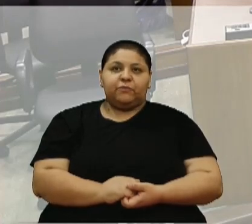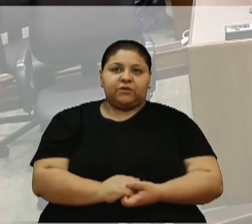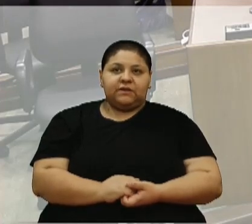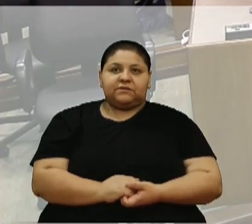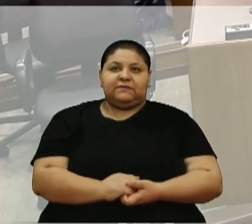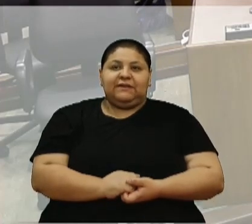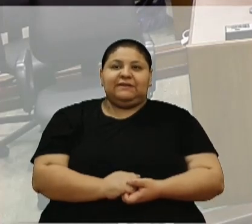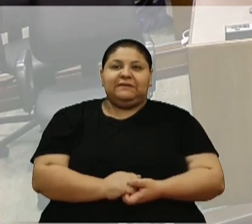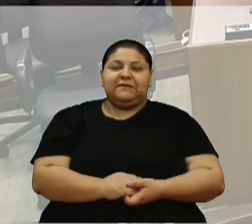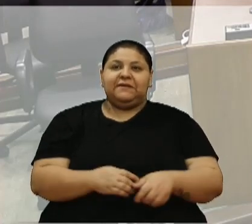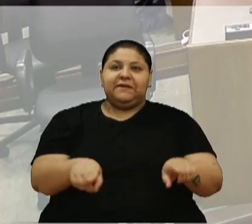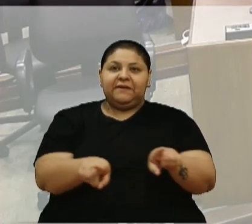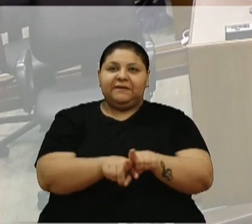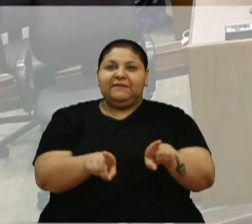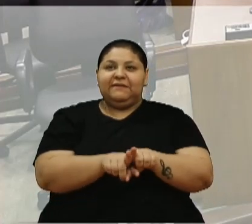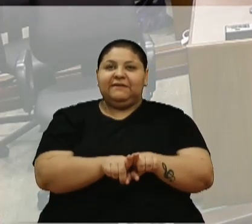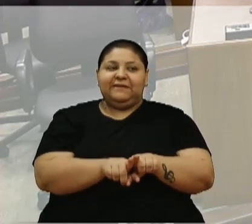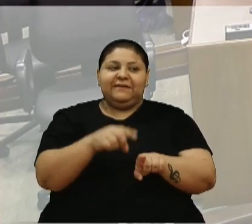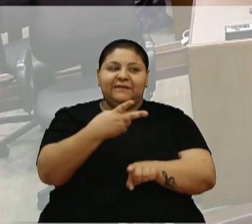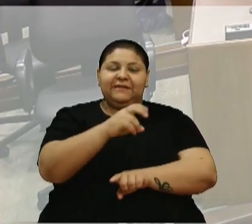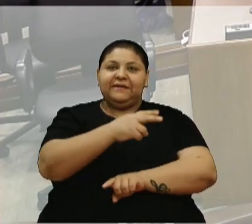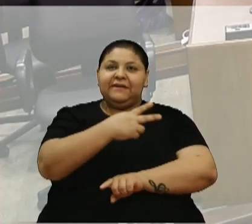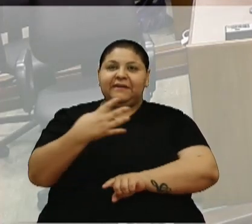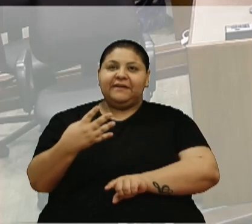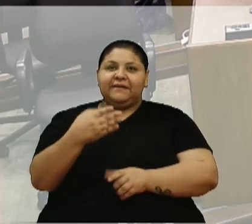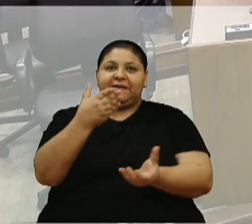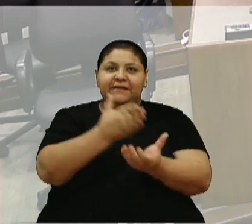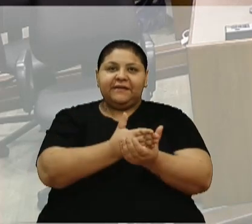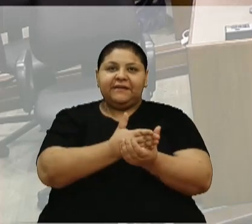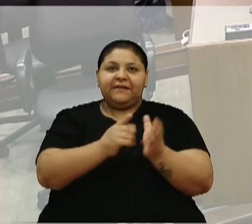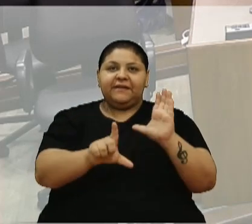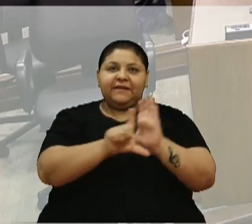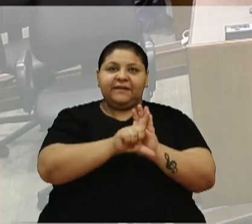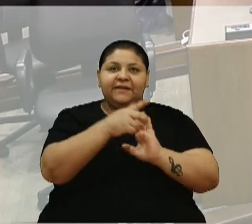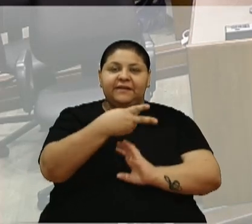Referente ao processo número 38/2024,